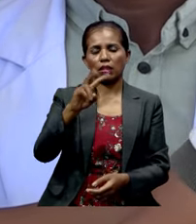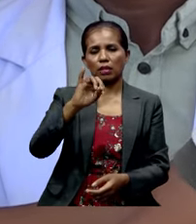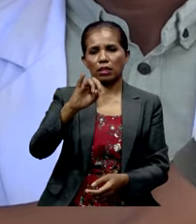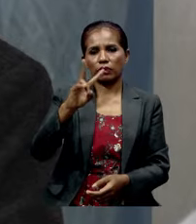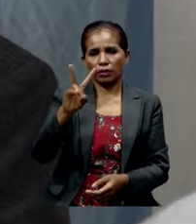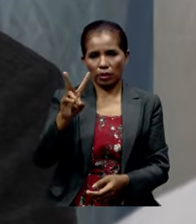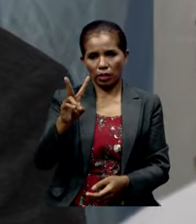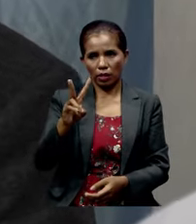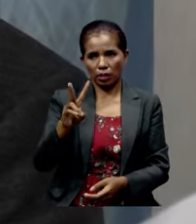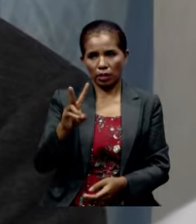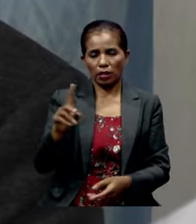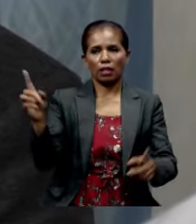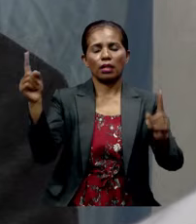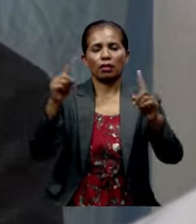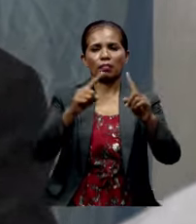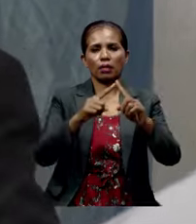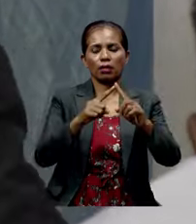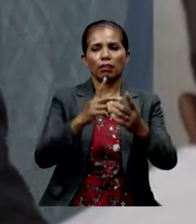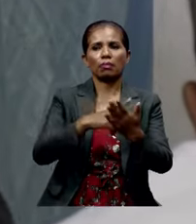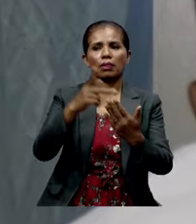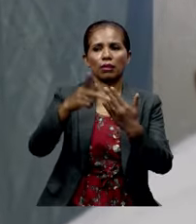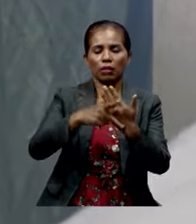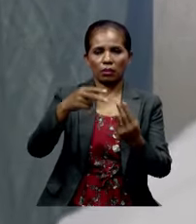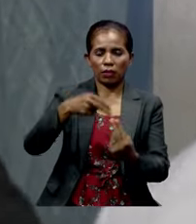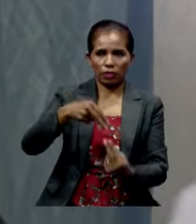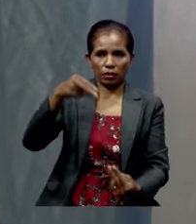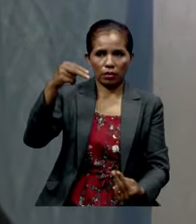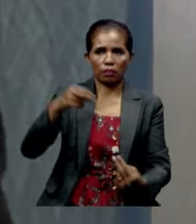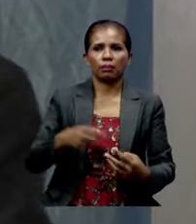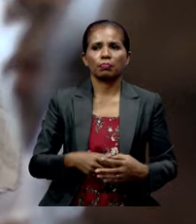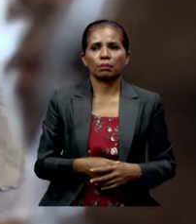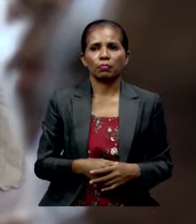nomos ba iha programa nutrição ninian